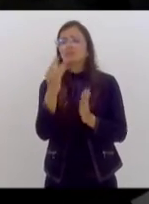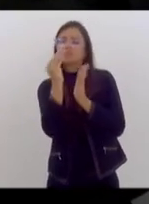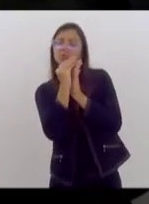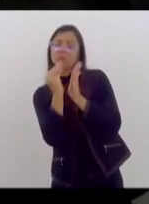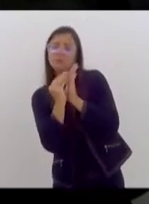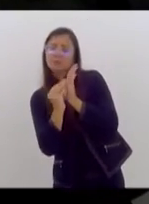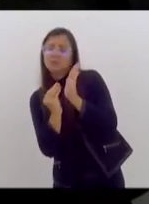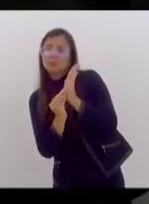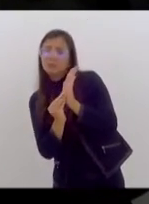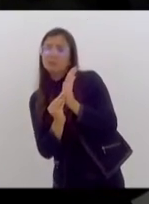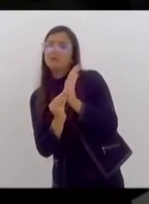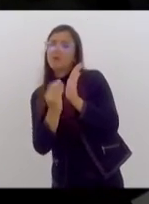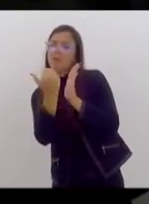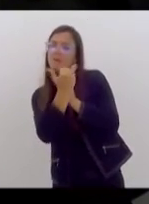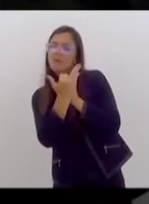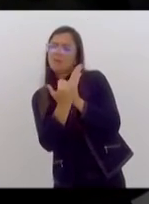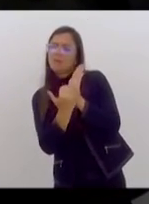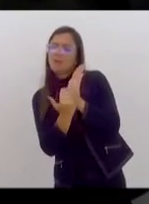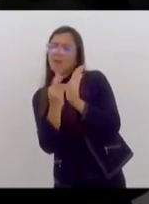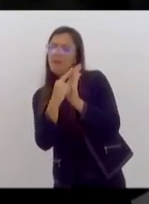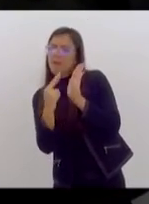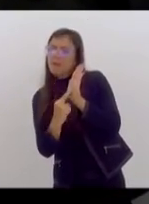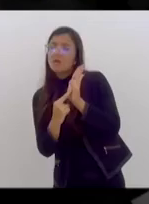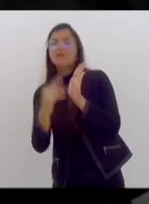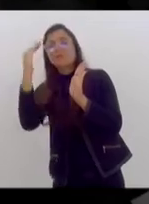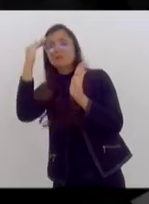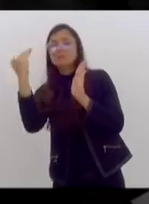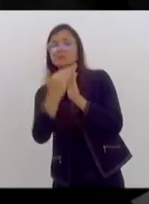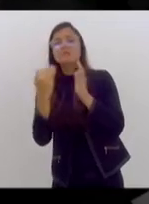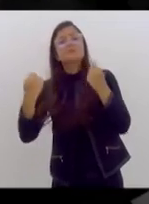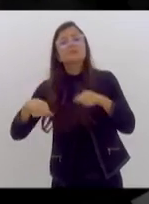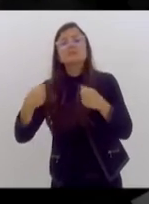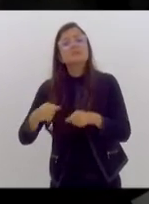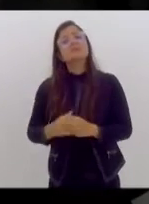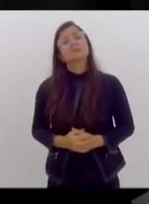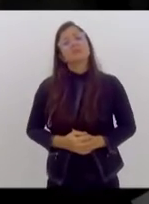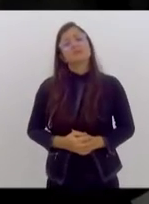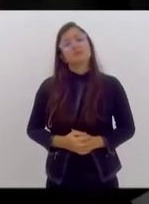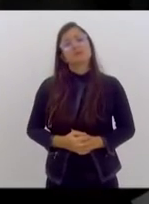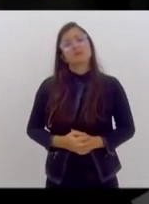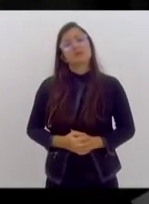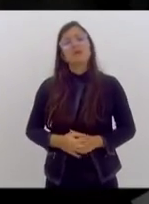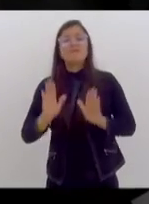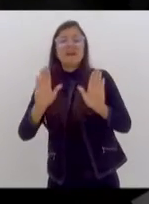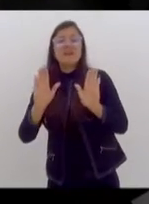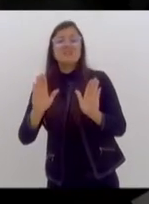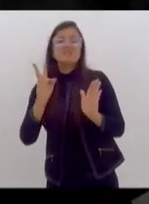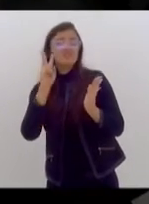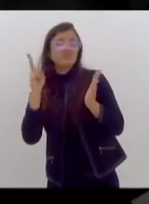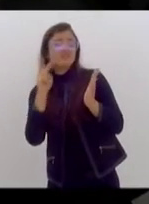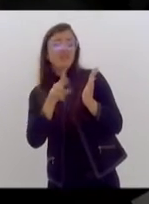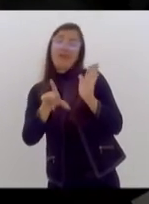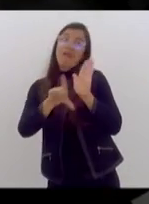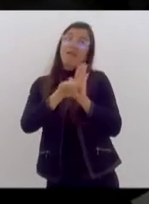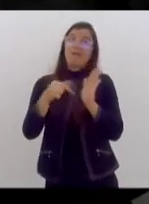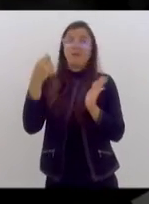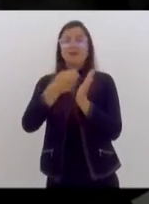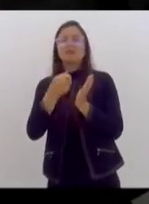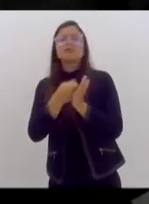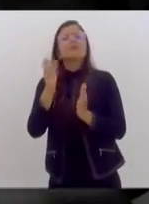manto sobre a vaga da lei né mas que vem também num processo de compreensão processo de